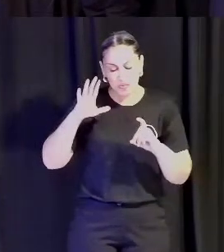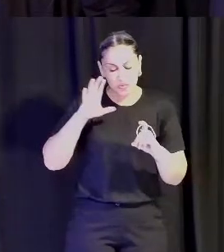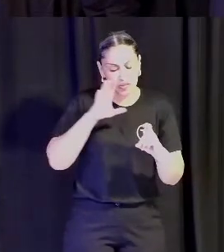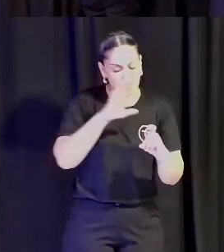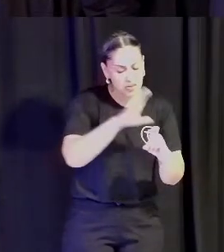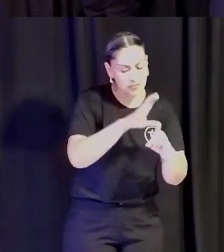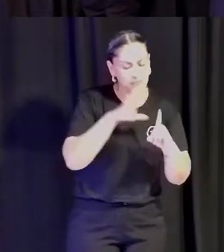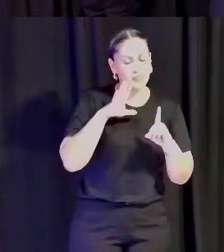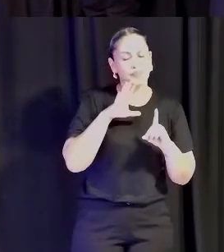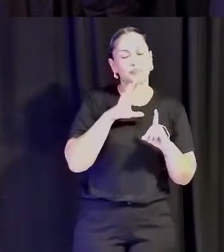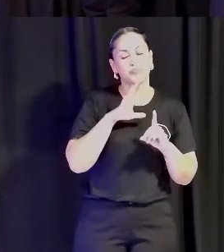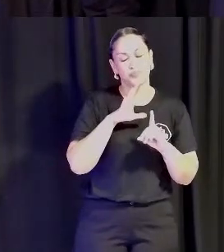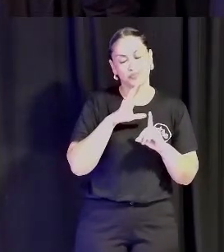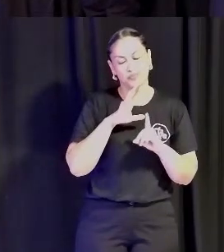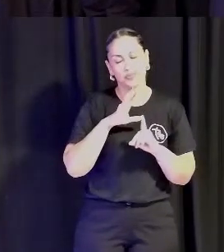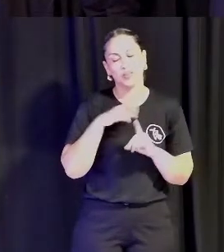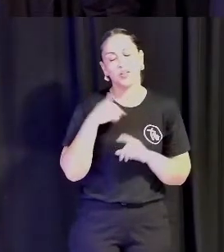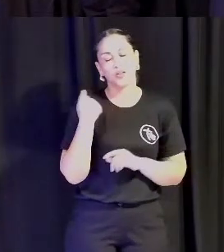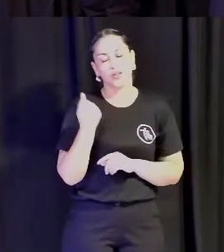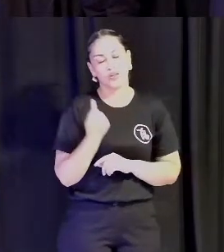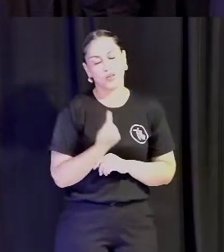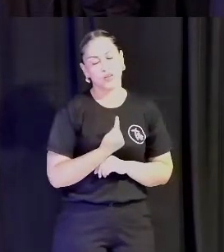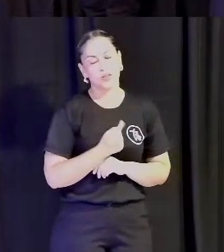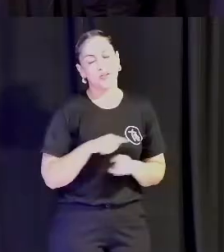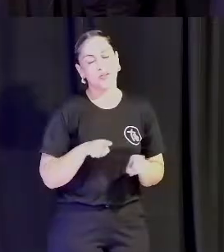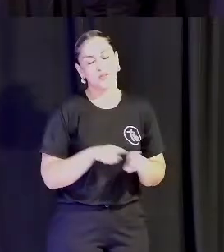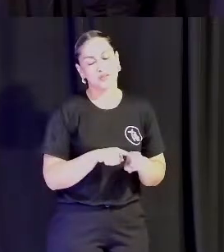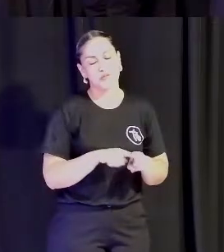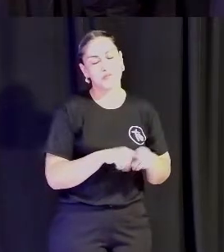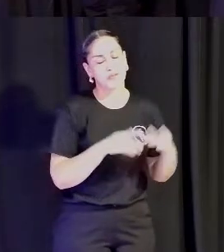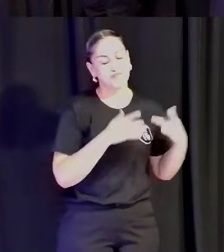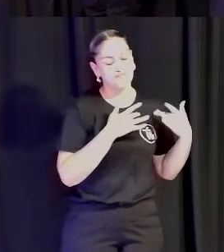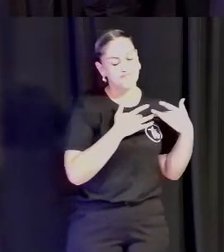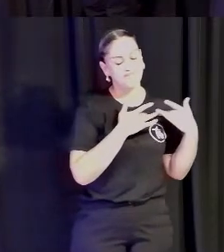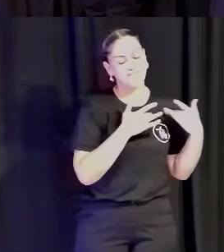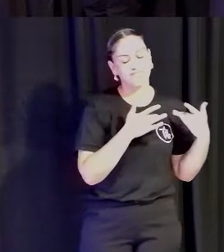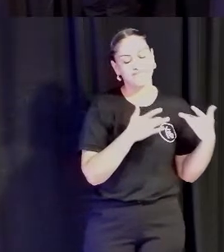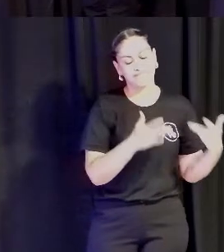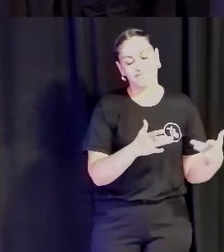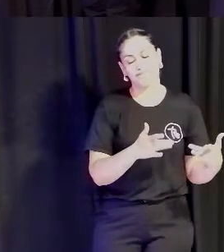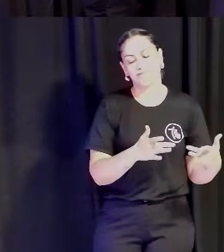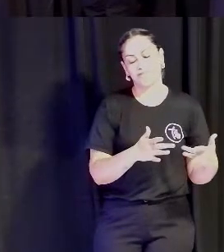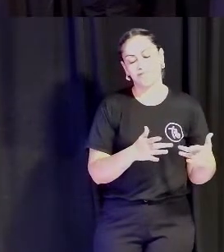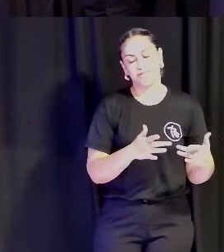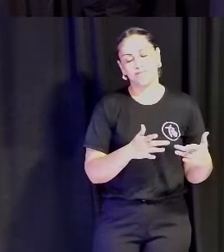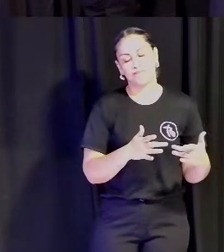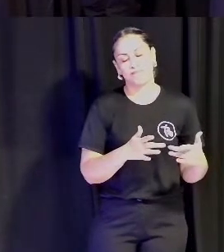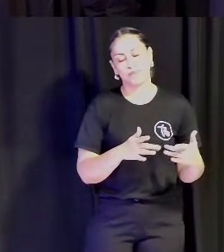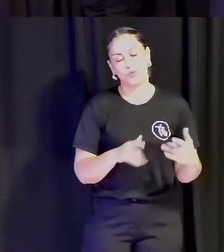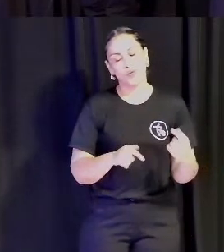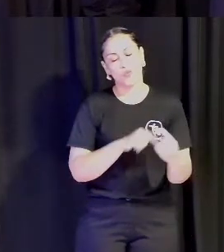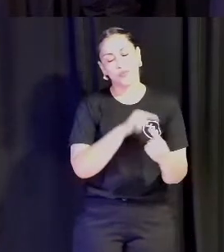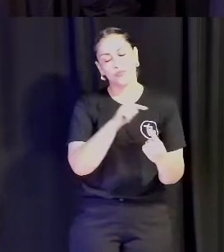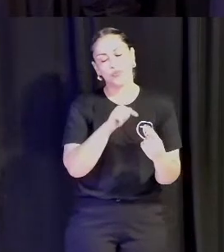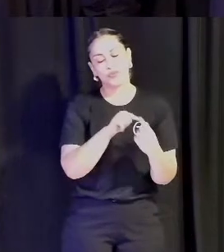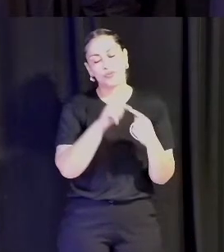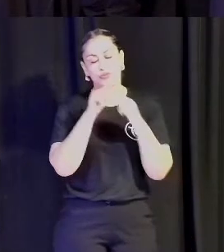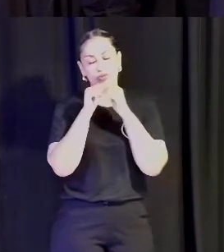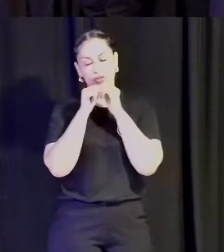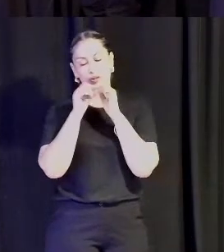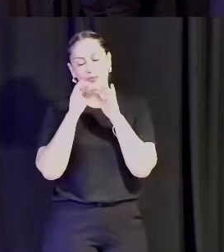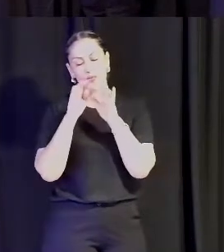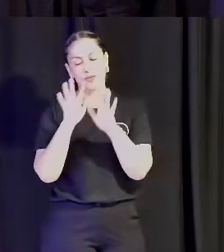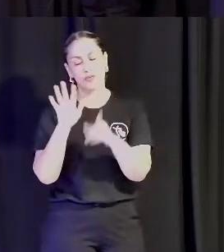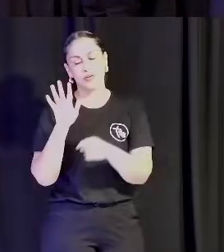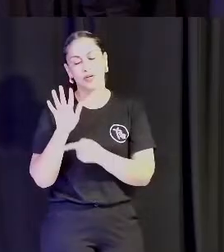resilientes e que sejamos generosos para abençoar, para estender